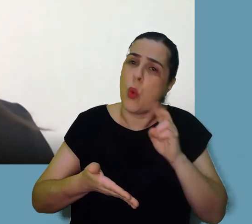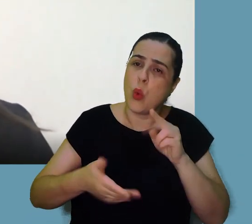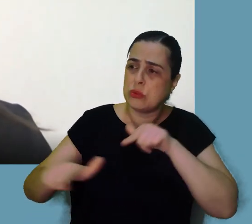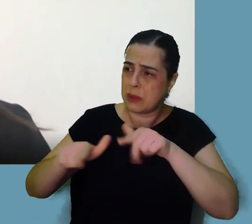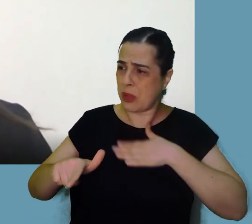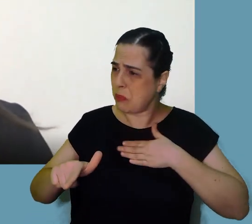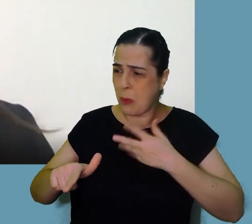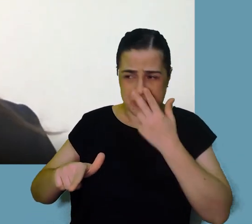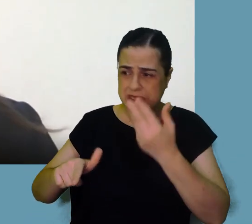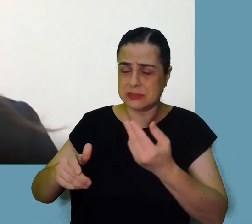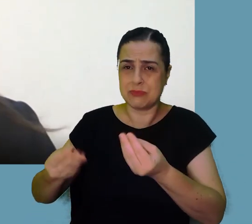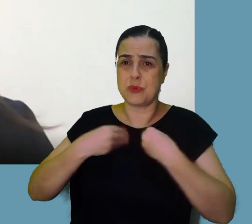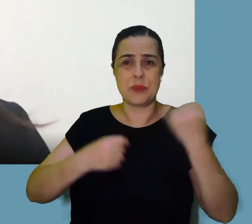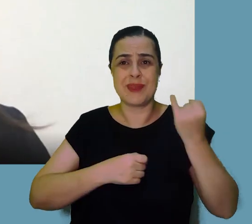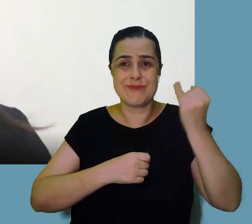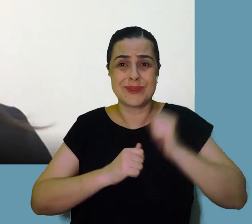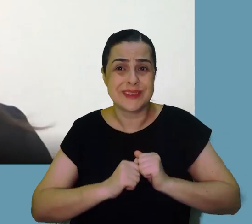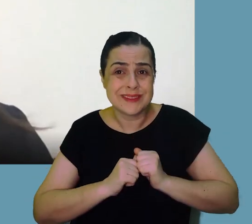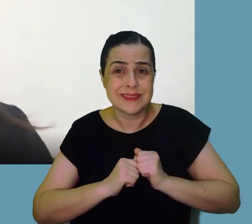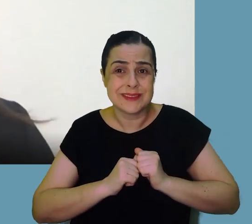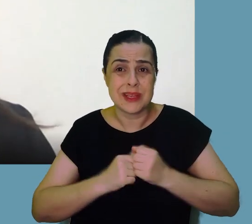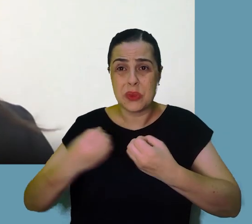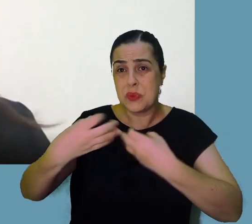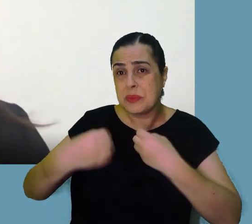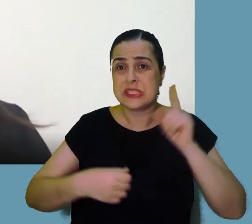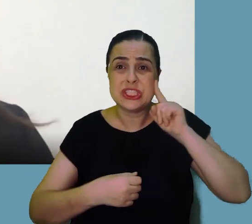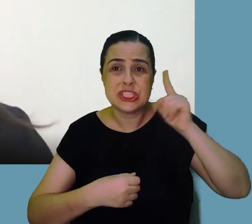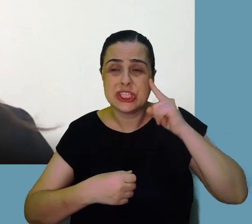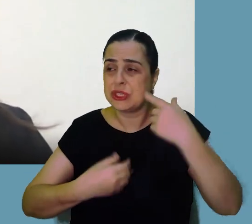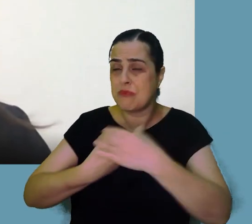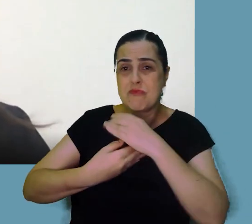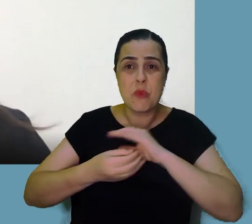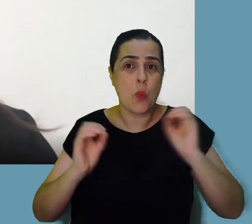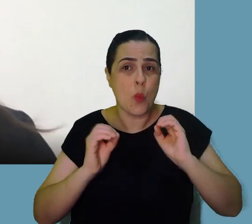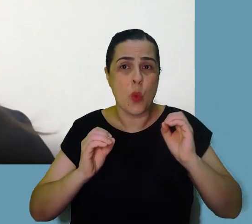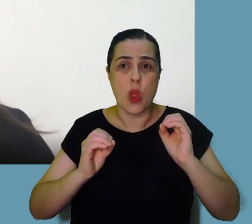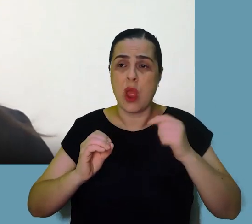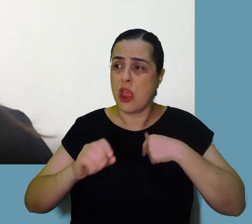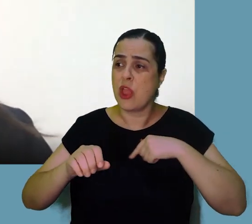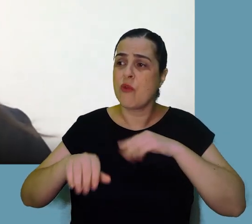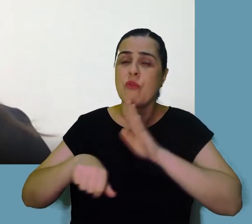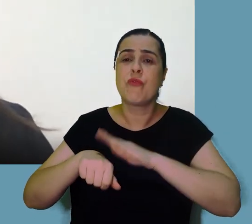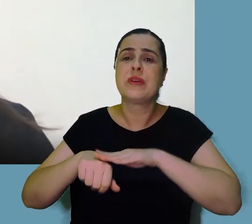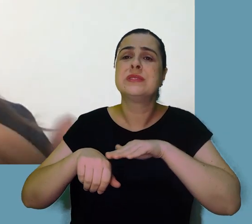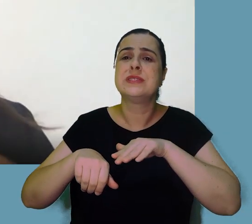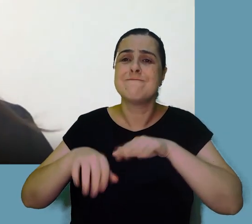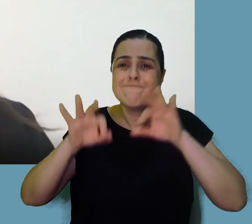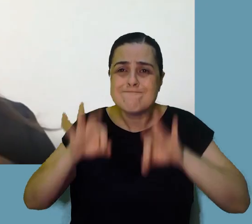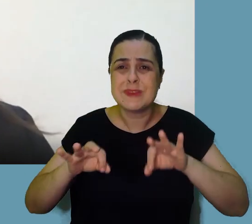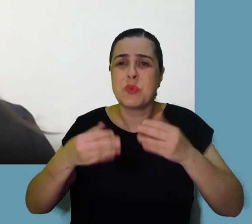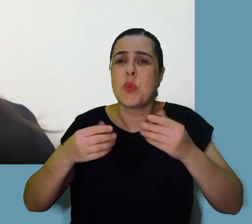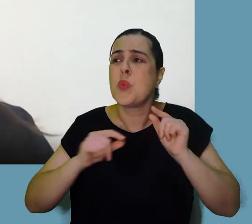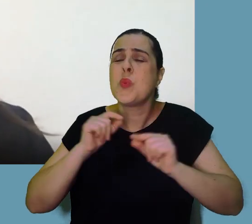meu trabalho sendo explicado ali no dia a dia, eu entender qual é a diferença que eu estou fazendo nessa organização. Então, isso